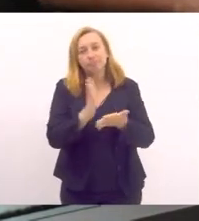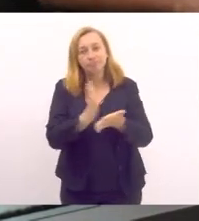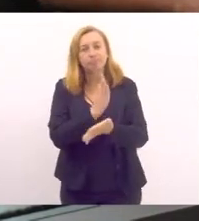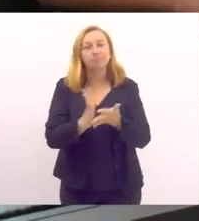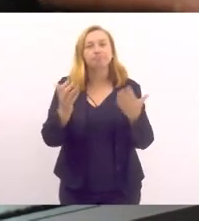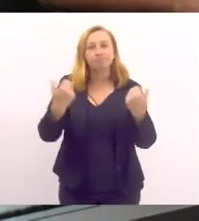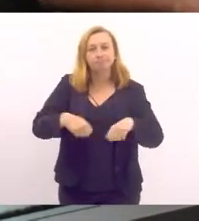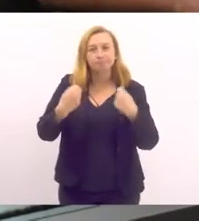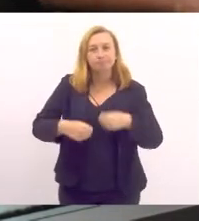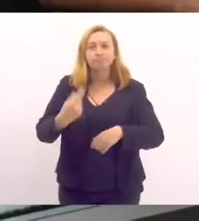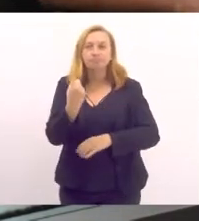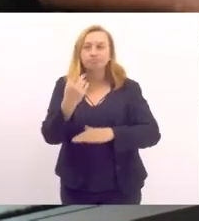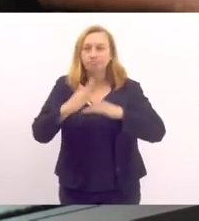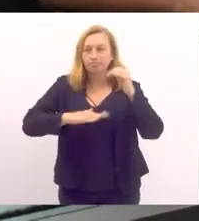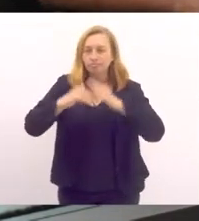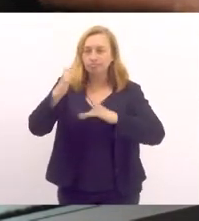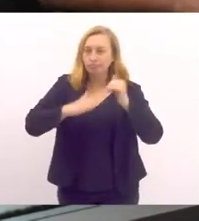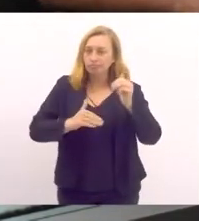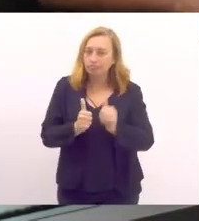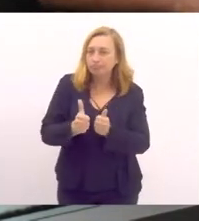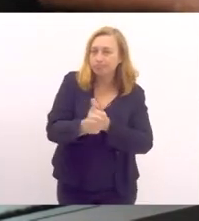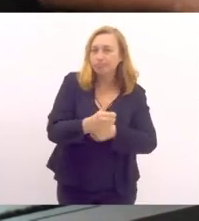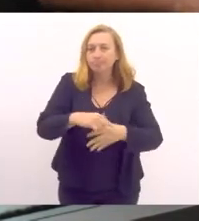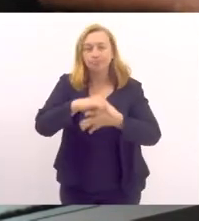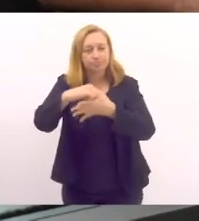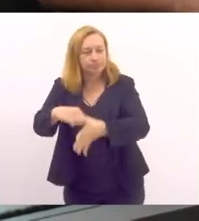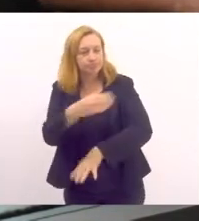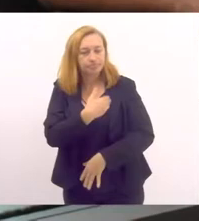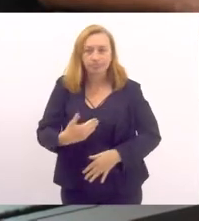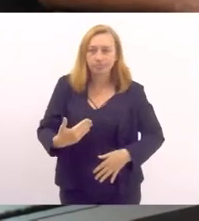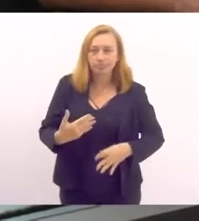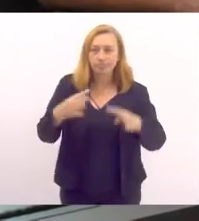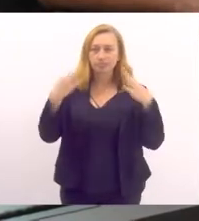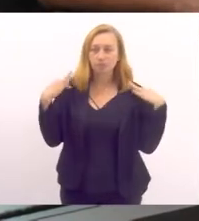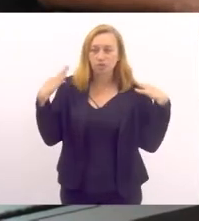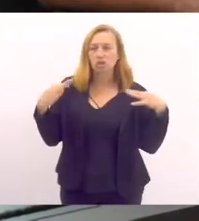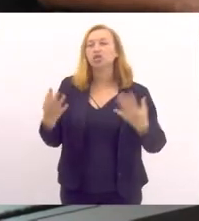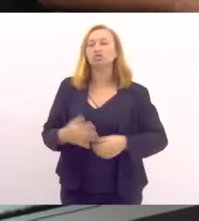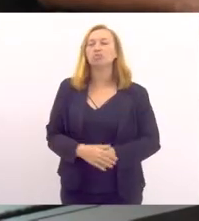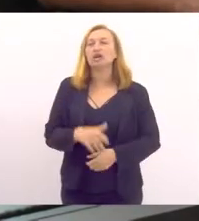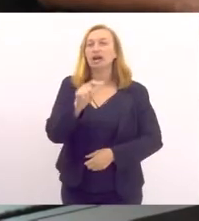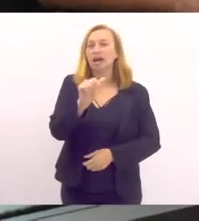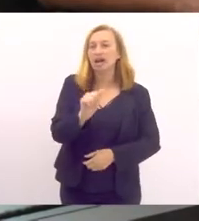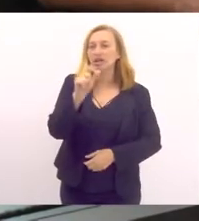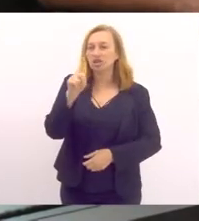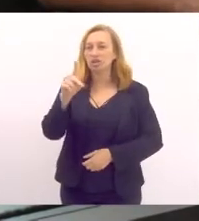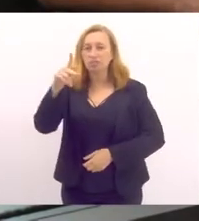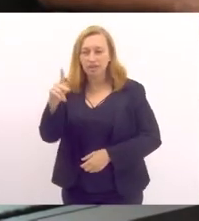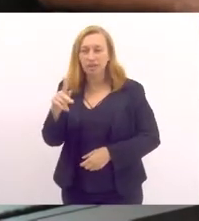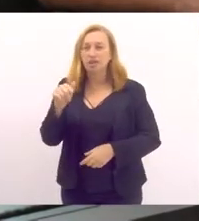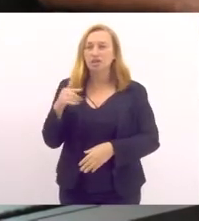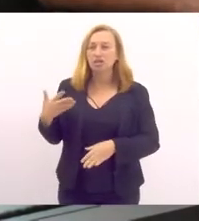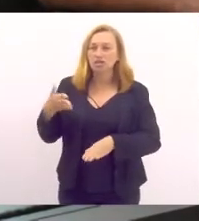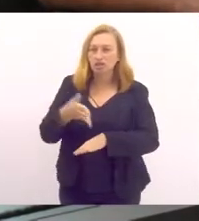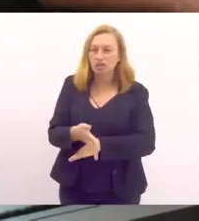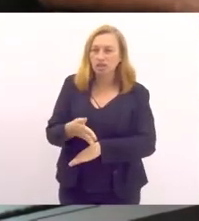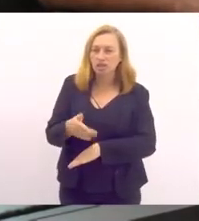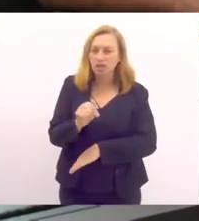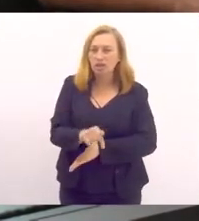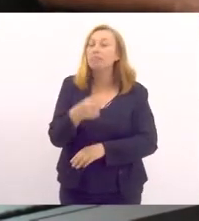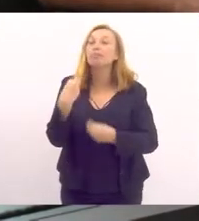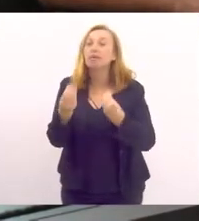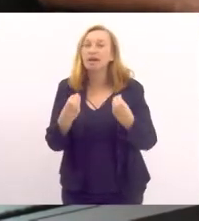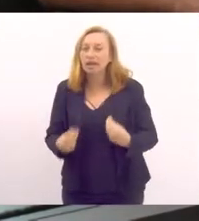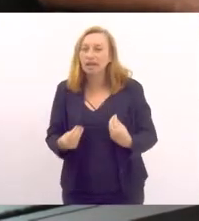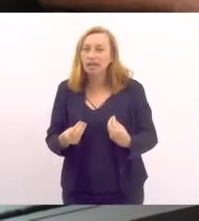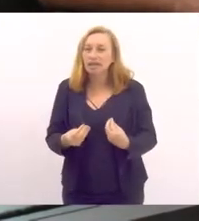de um profissional lá da ponta, como guia de turismo, entidades como Liguia, como a GT, que chegue aqui, que seja ouvida para quê?